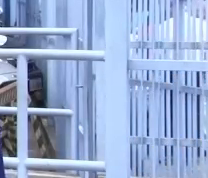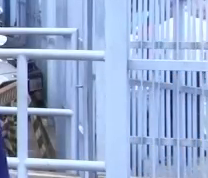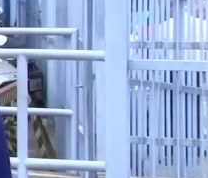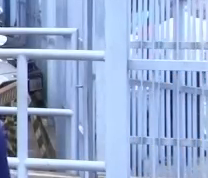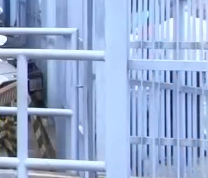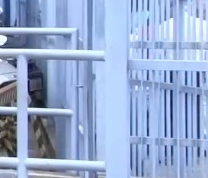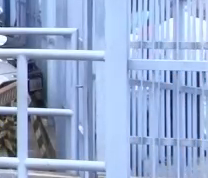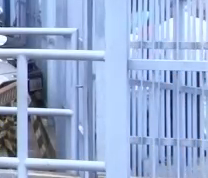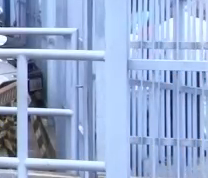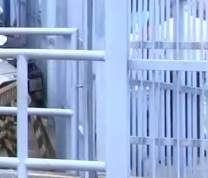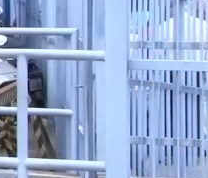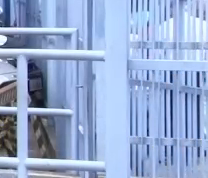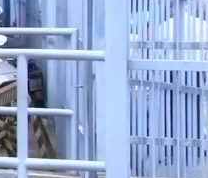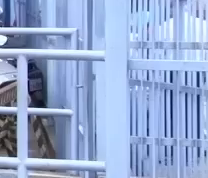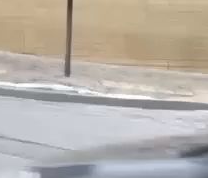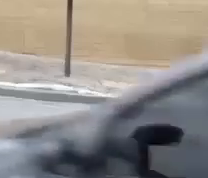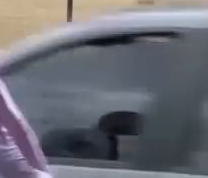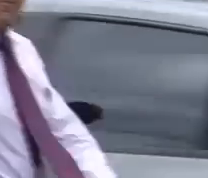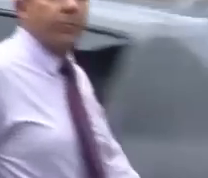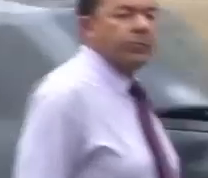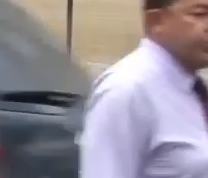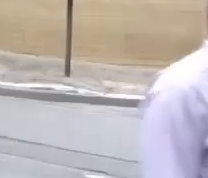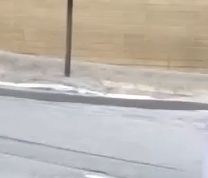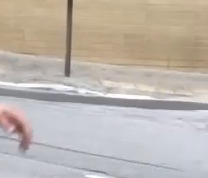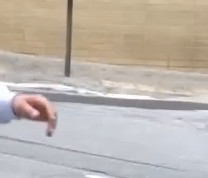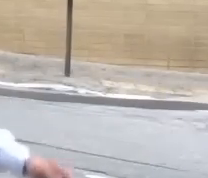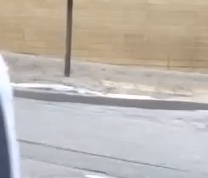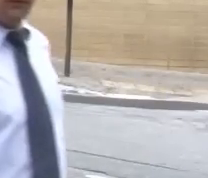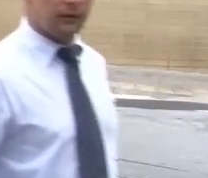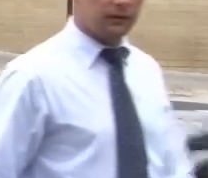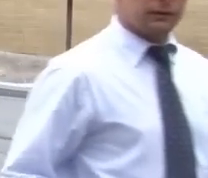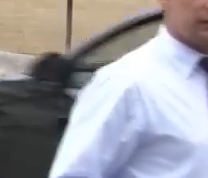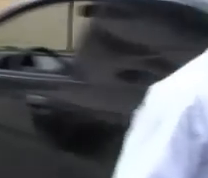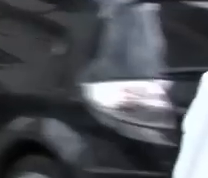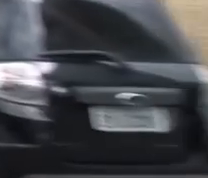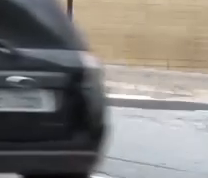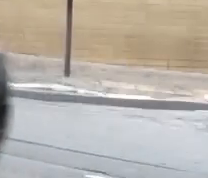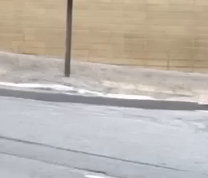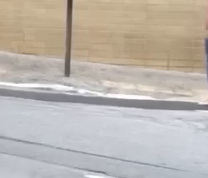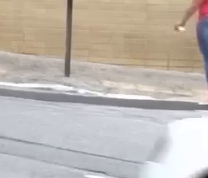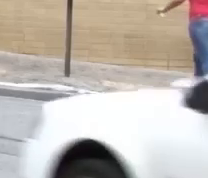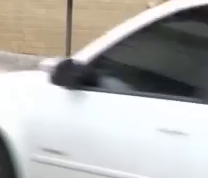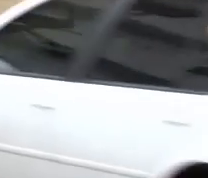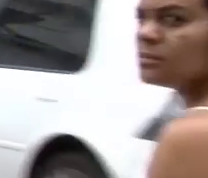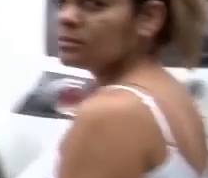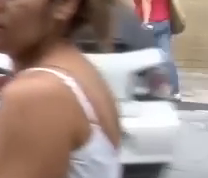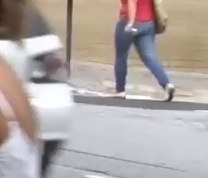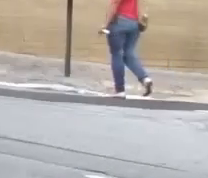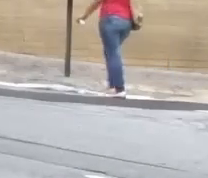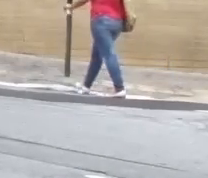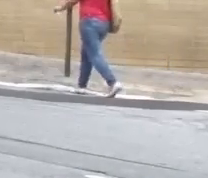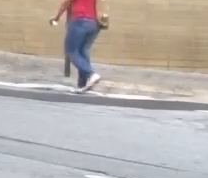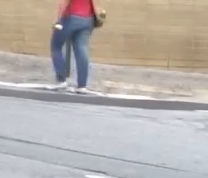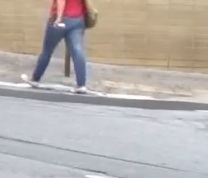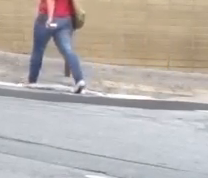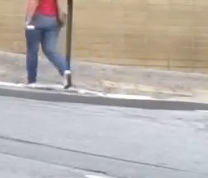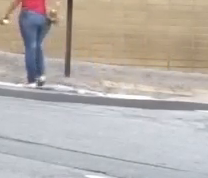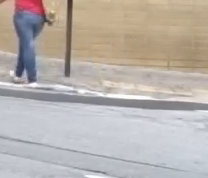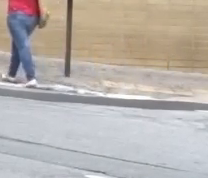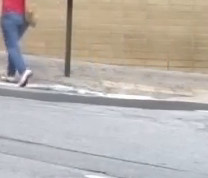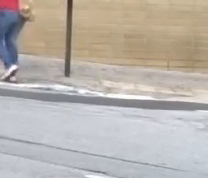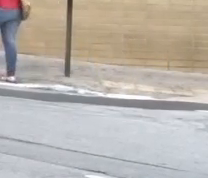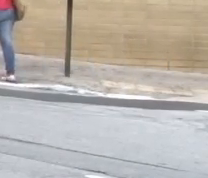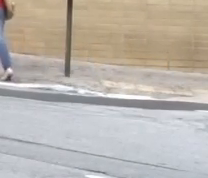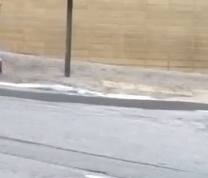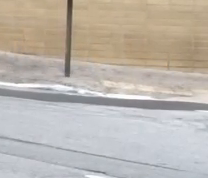Precoce, entre outros. Na cidade, a Rede Estadual de Saúde é composta pelo Hospital Geral de Guarulhos